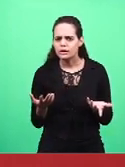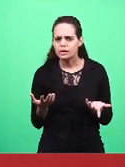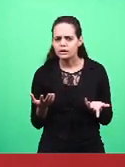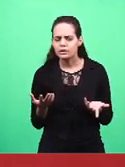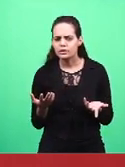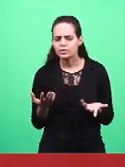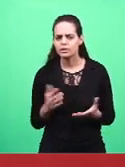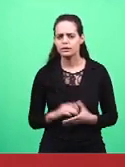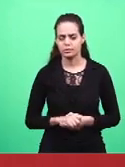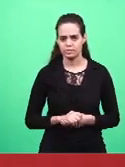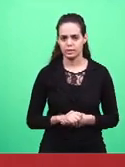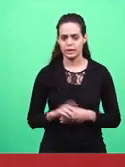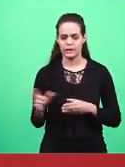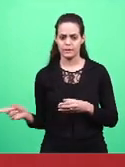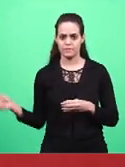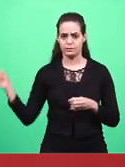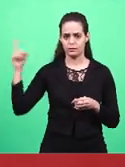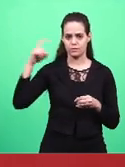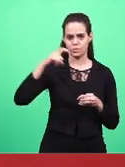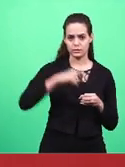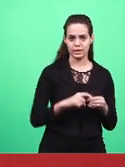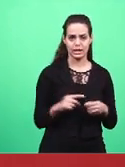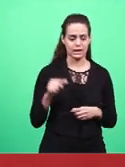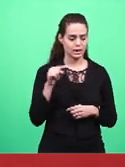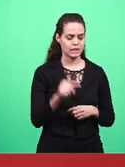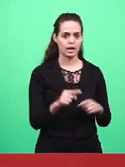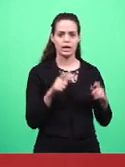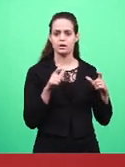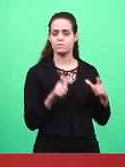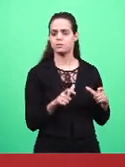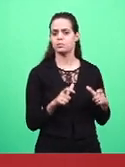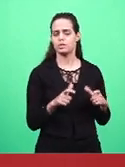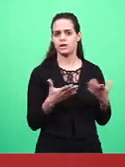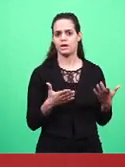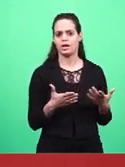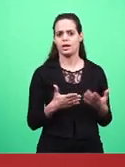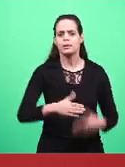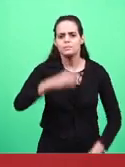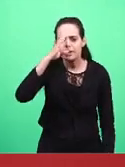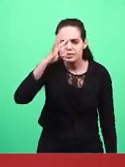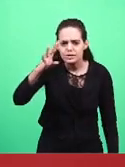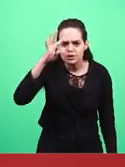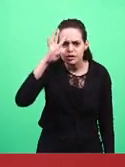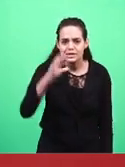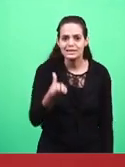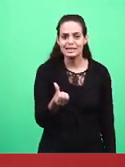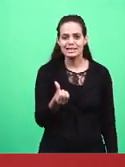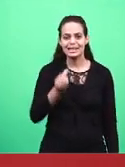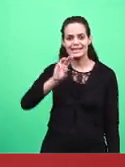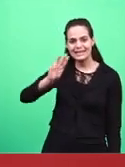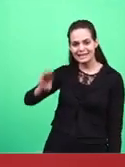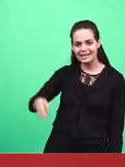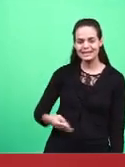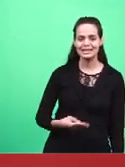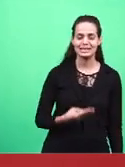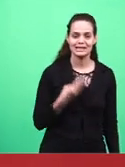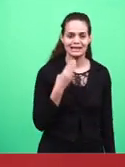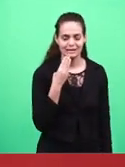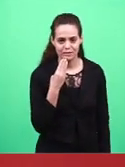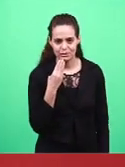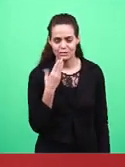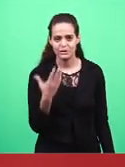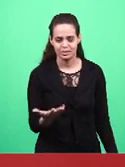vivo. Entendeu? Para eles, o hebraico. Então, quando ele pega Torá, eu depois vou pedir